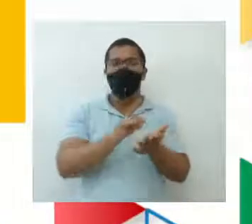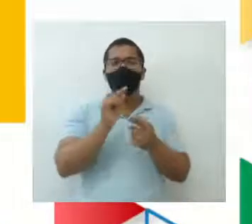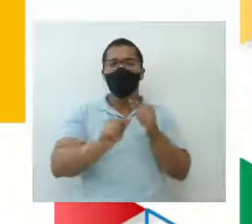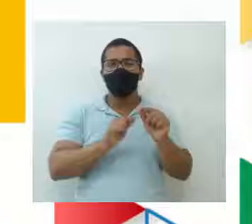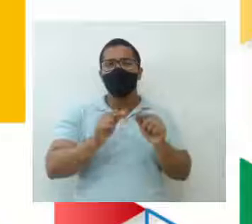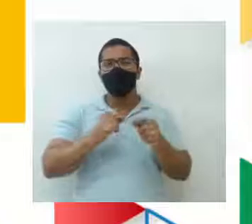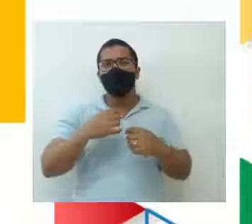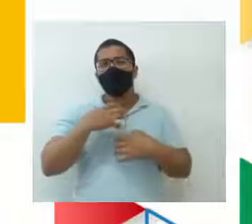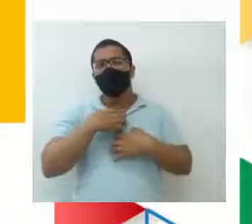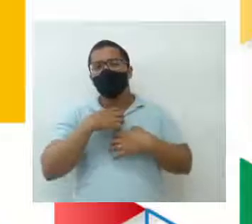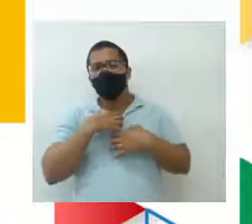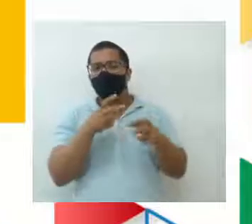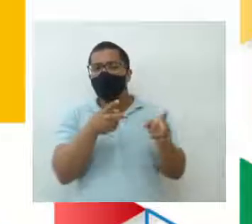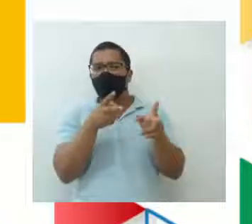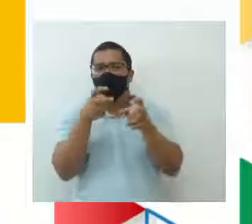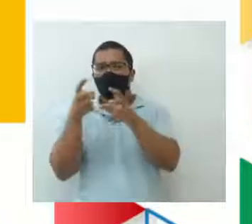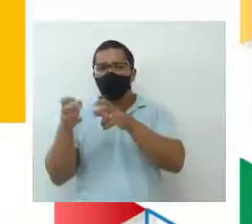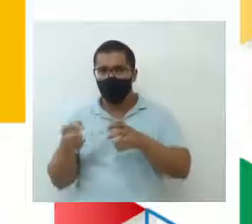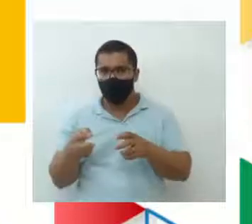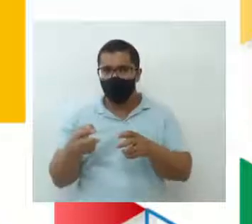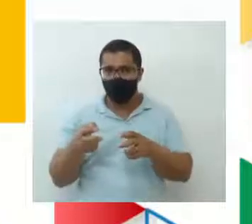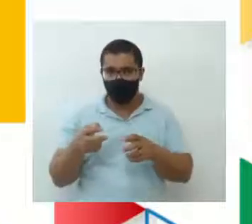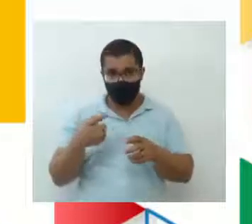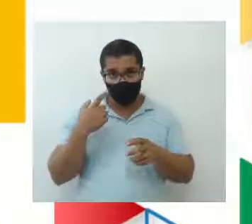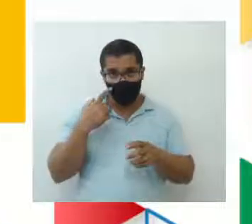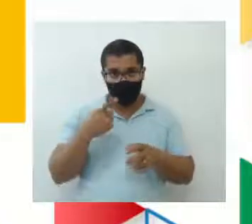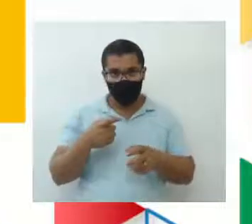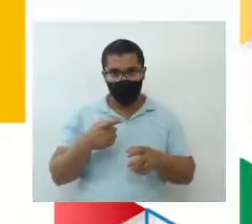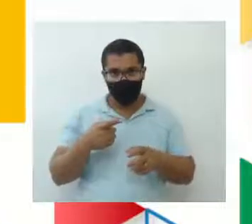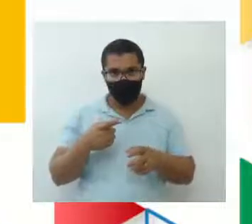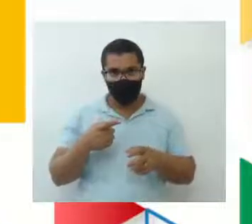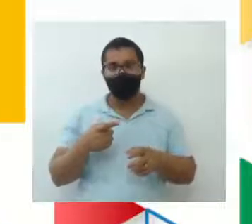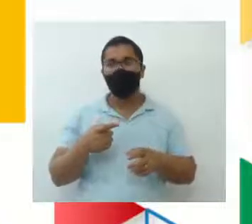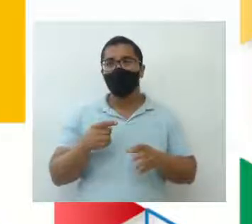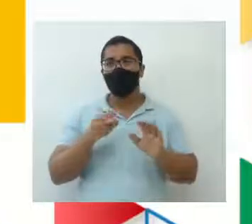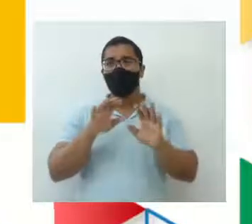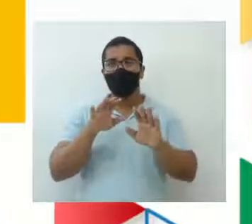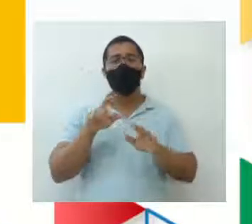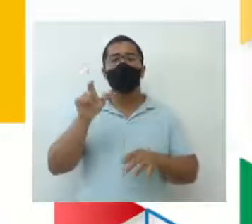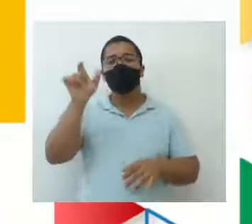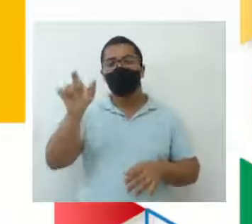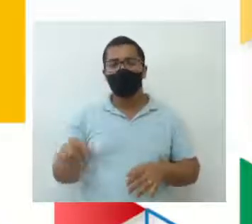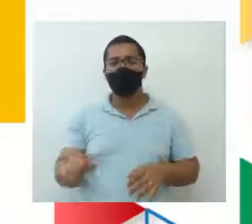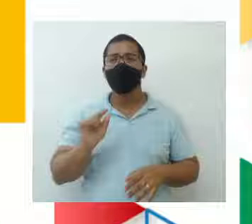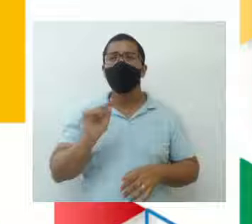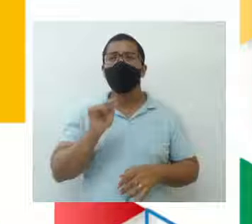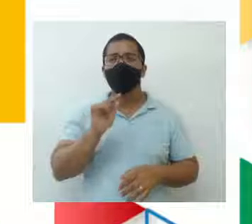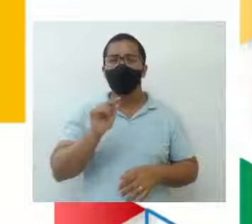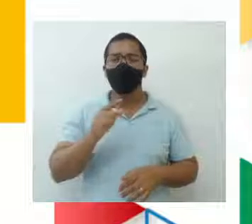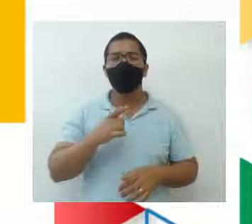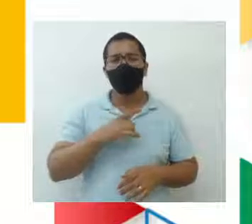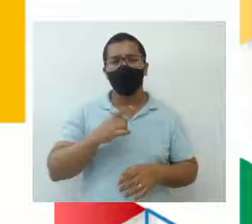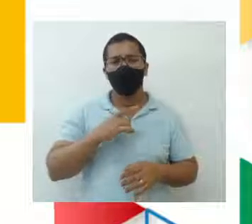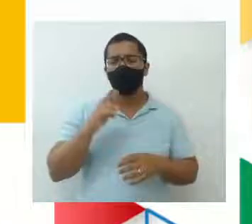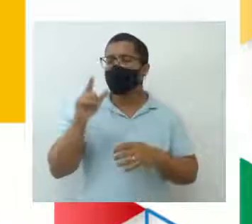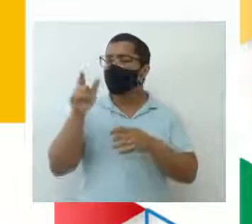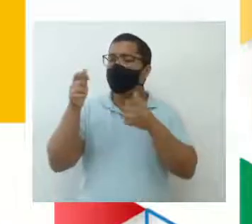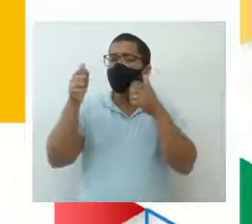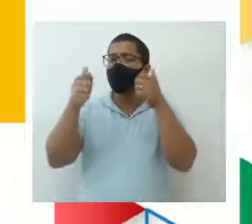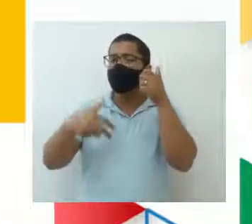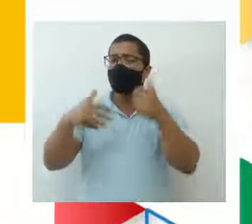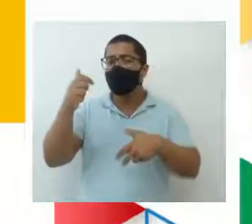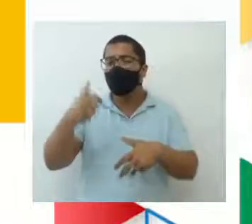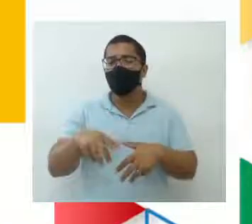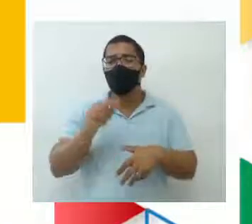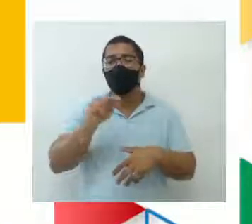intuição gerada pelos fenômenos. Olha essa parte em destaque. E Russell, nós temos um pouco a teoria dele, a